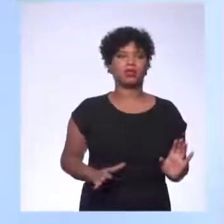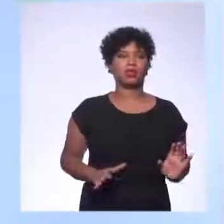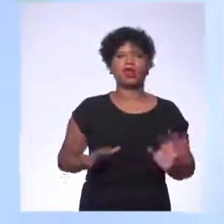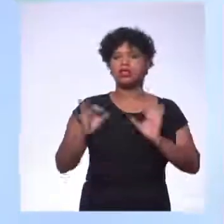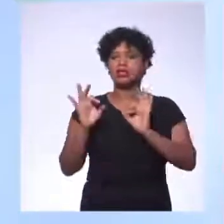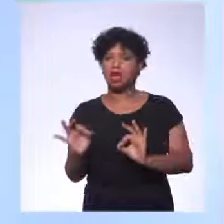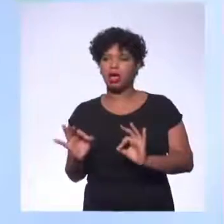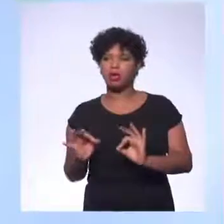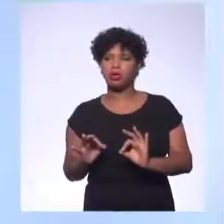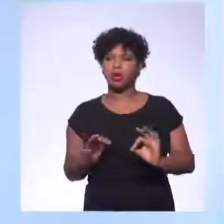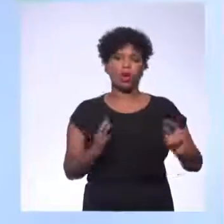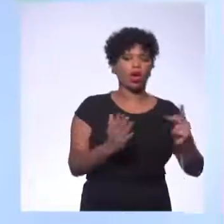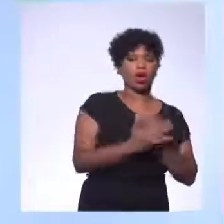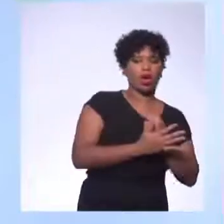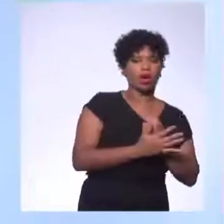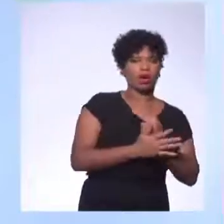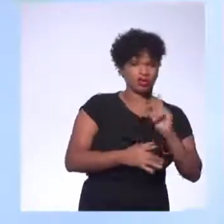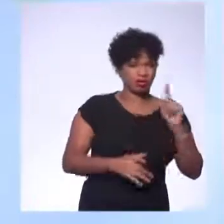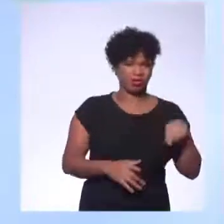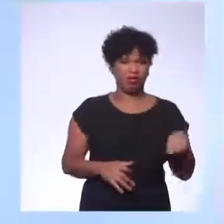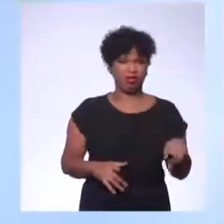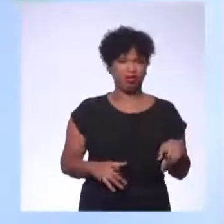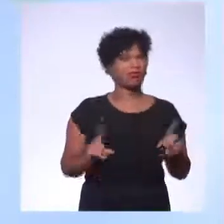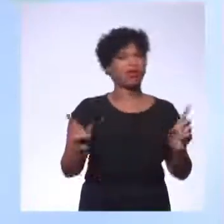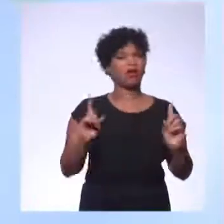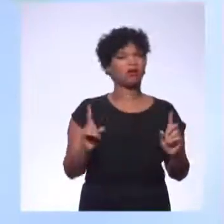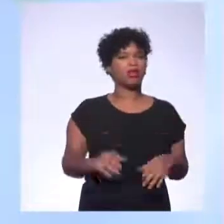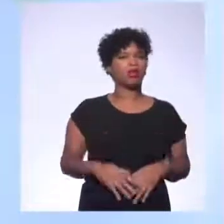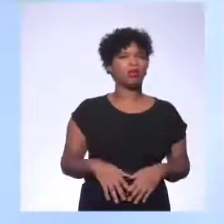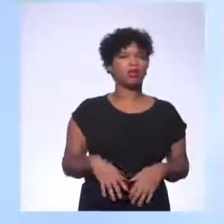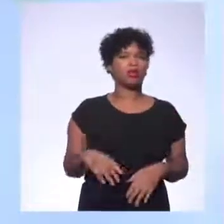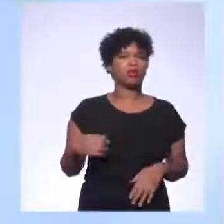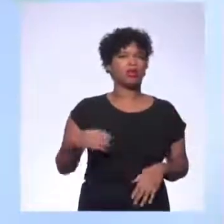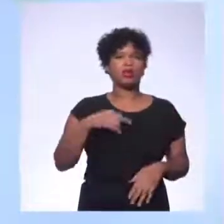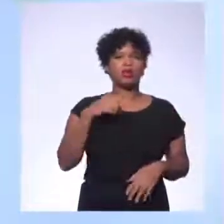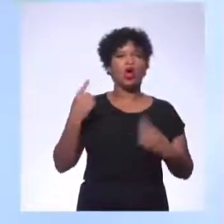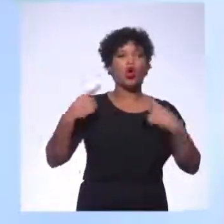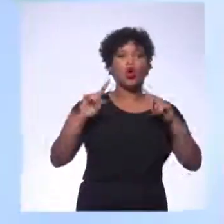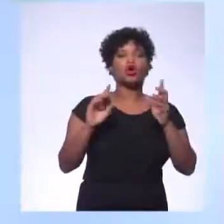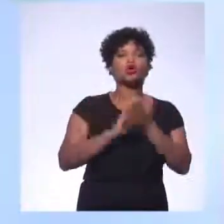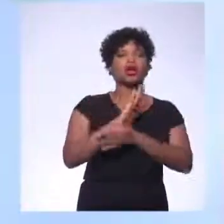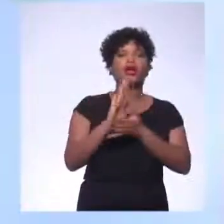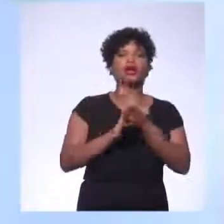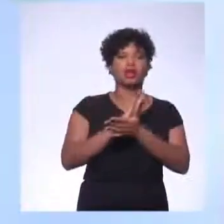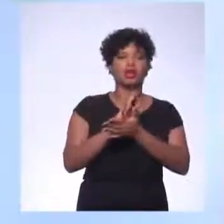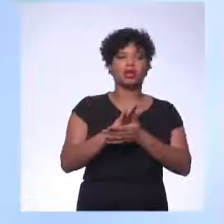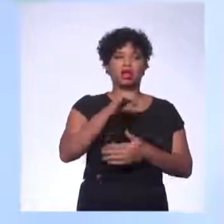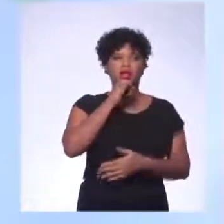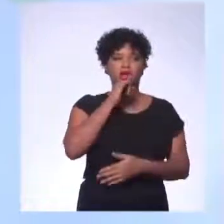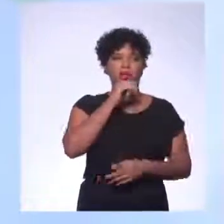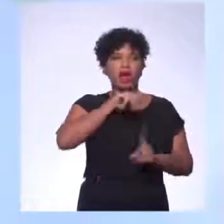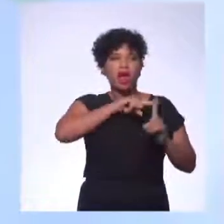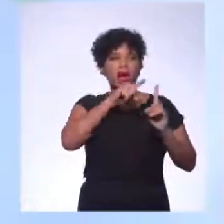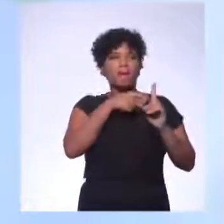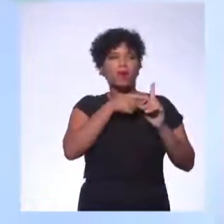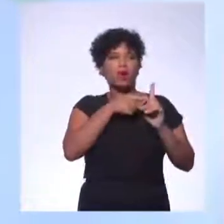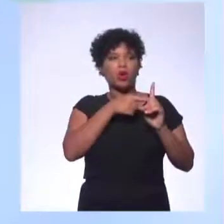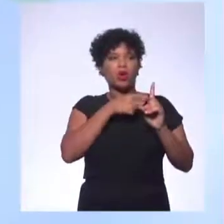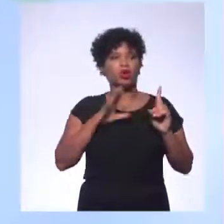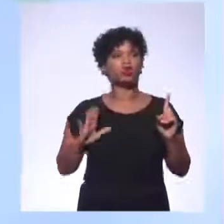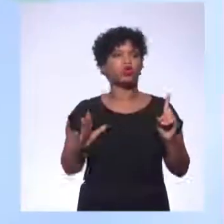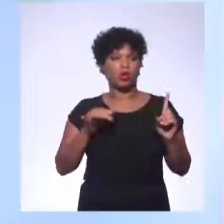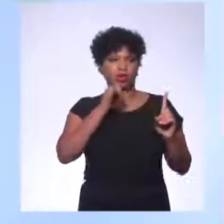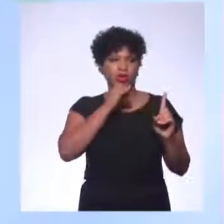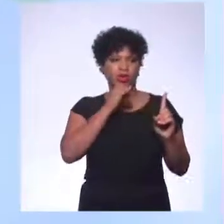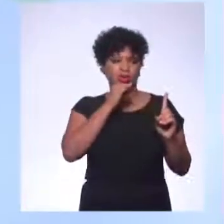certo eu me posicionar, um tema extremamente polêmico, eu não vou falar que eu sou contra, vou, pelo amor de Deus, questão de aborto, tá? Se eu ficar de um lado ou do outro, então eu